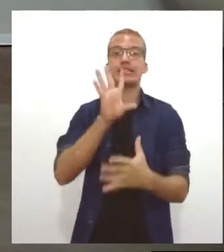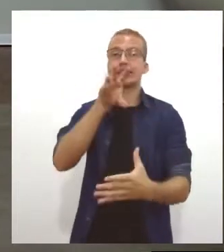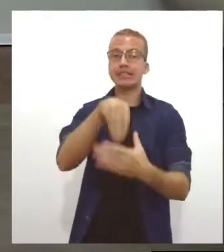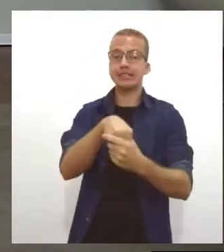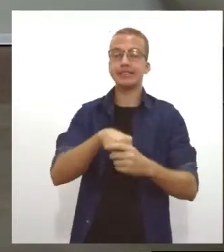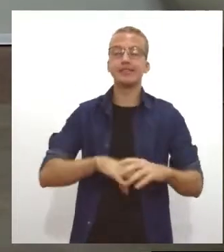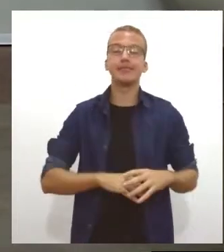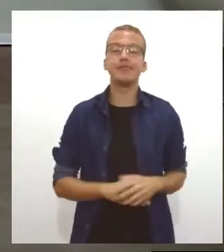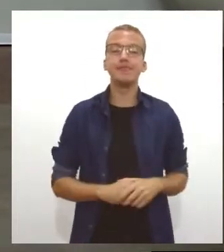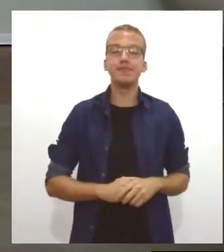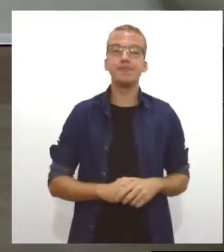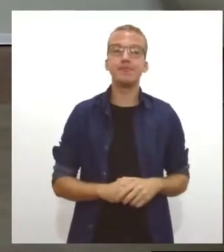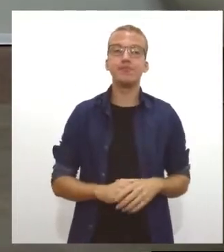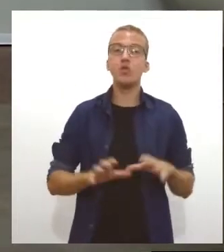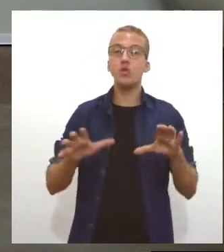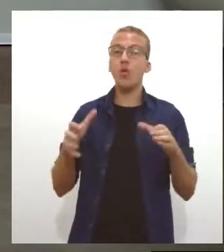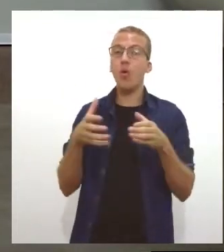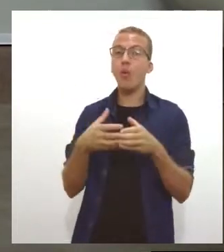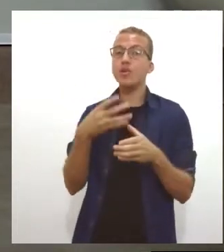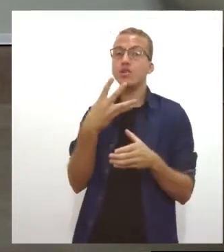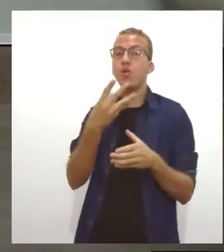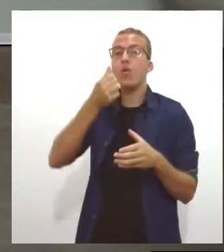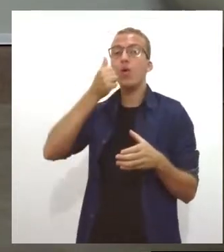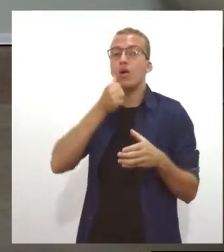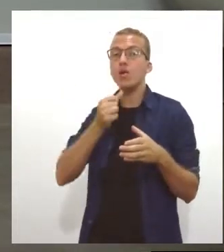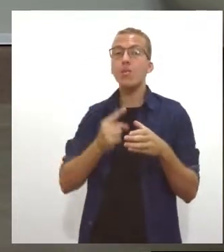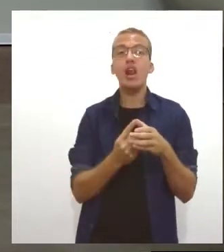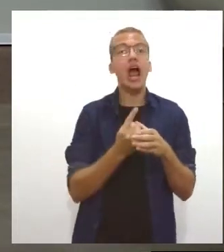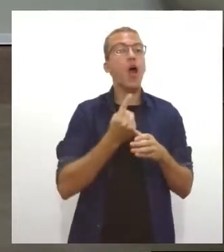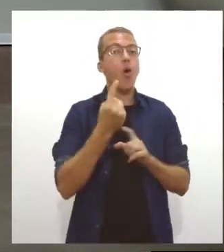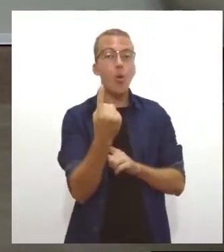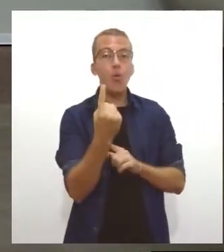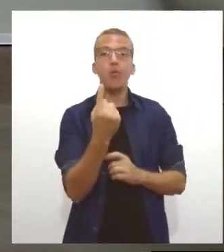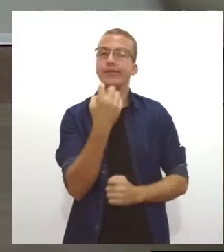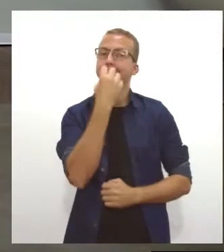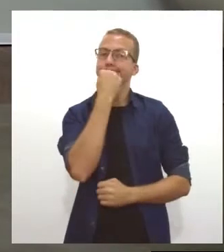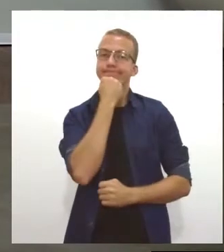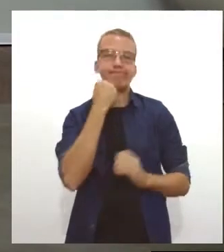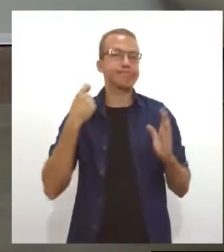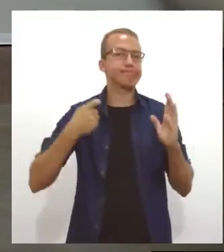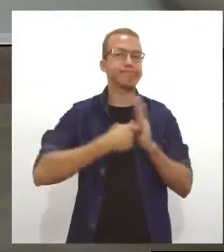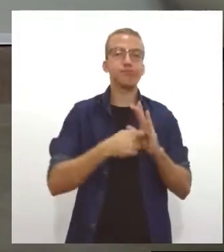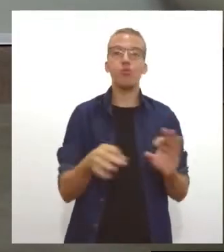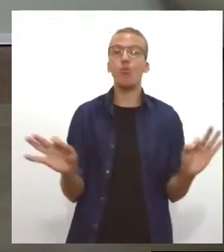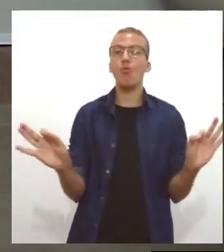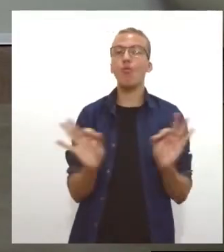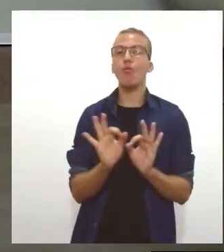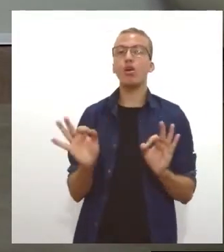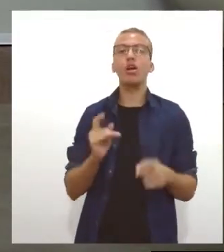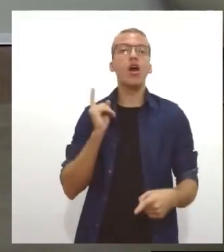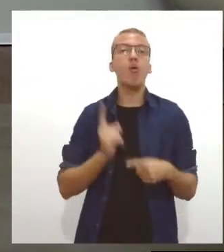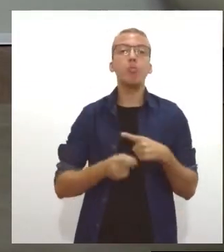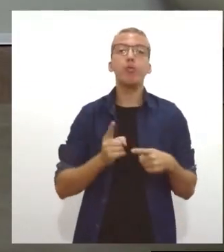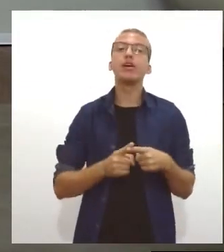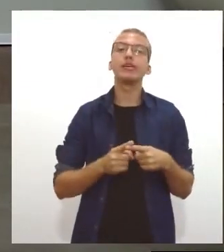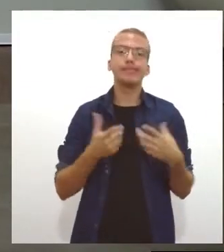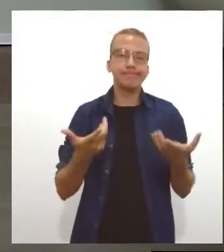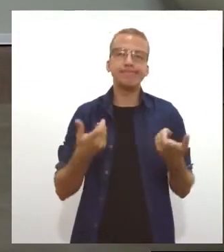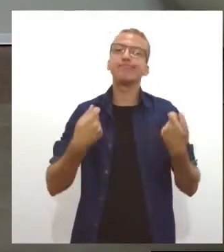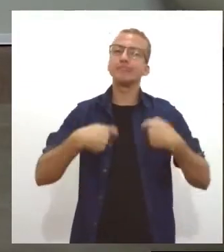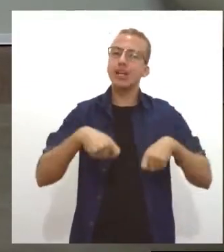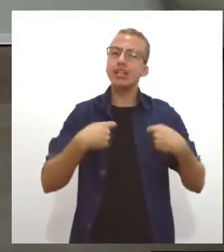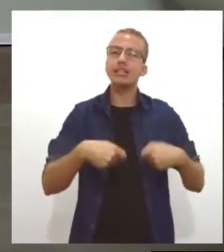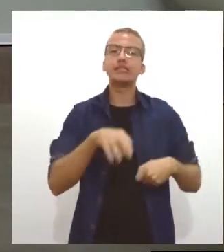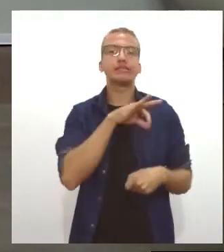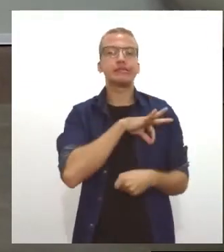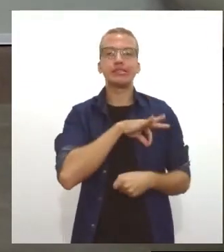entre quatro mulheres não denunciam o agressor por depender financeiramente dele. Mas que